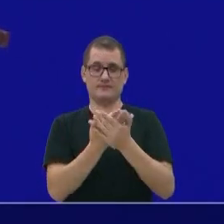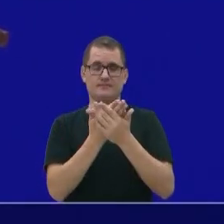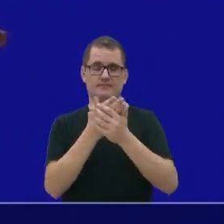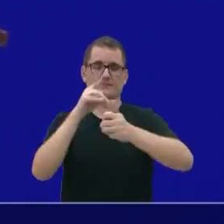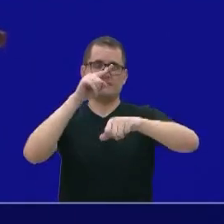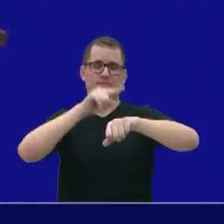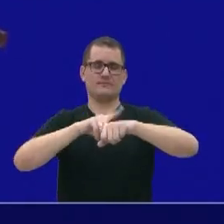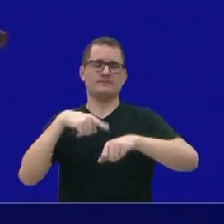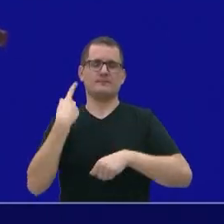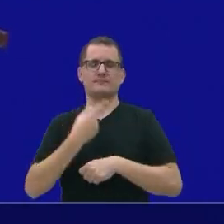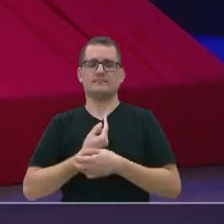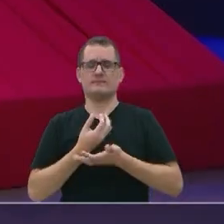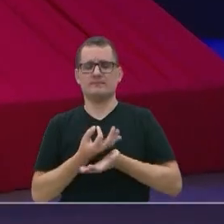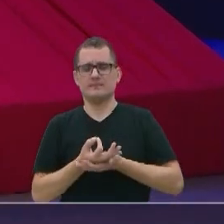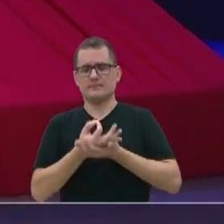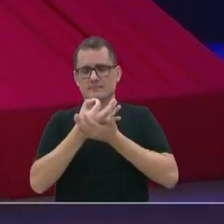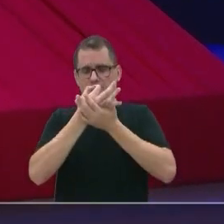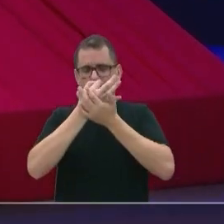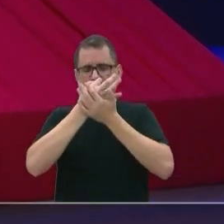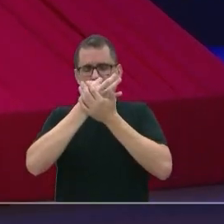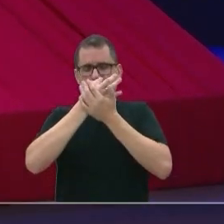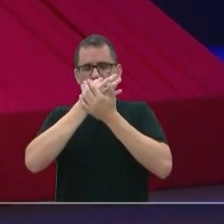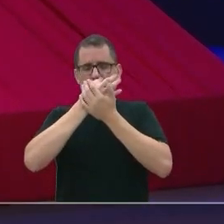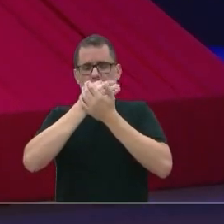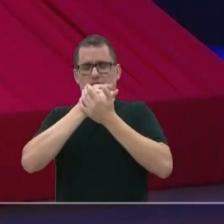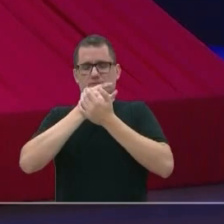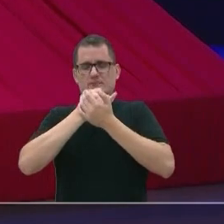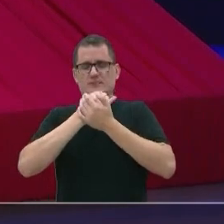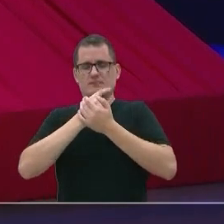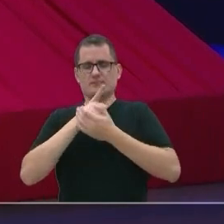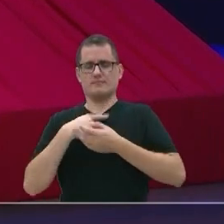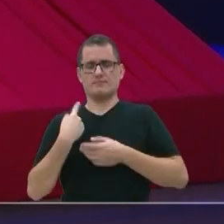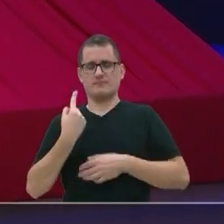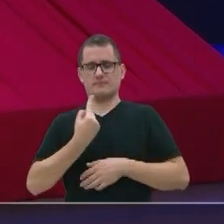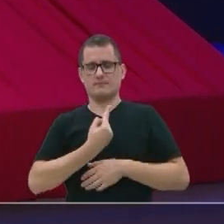Jesus dentro de nós, estamos tornando